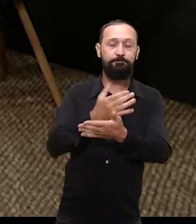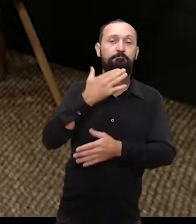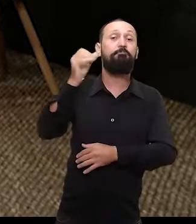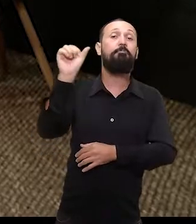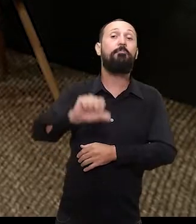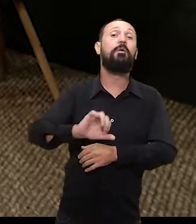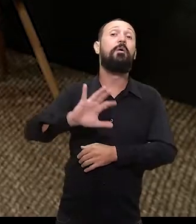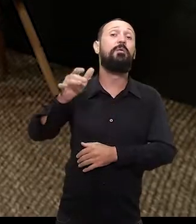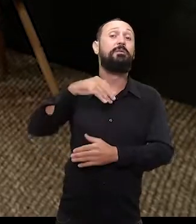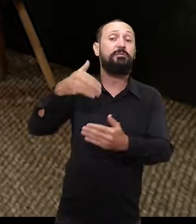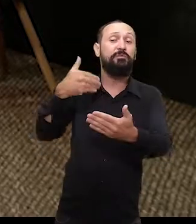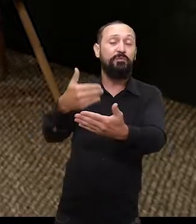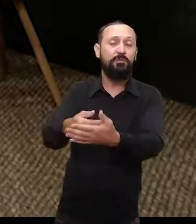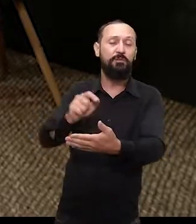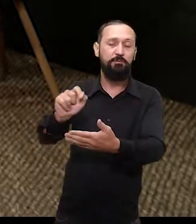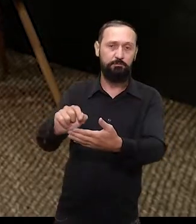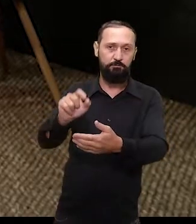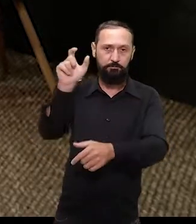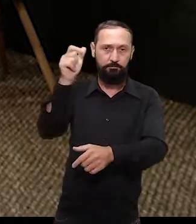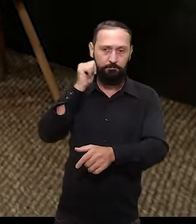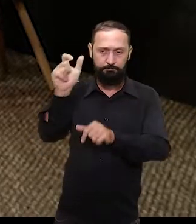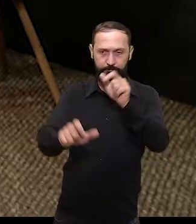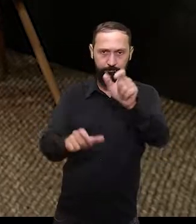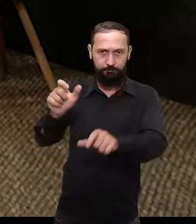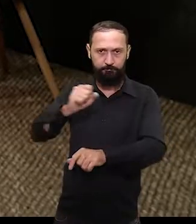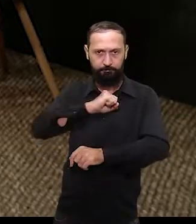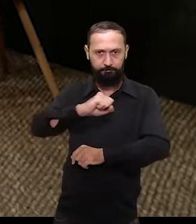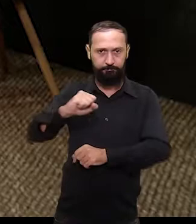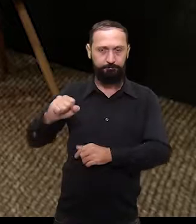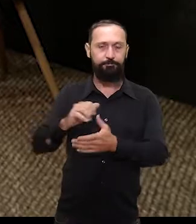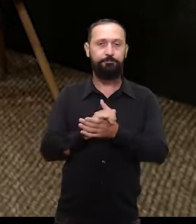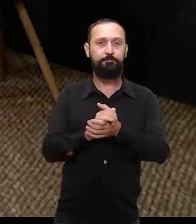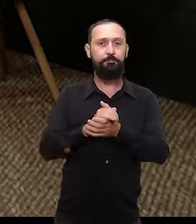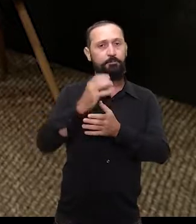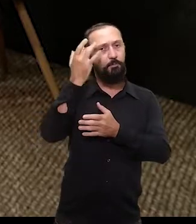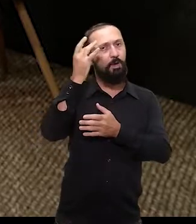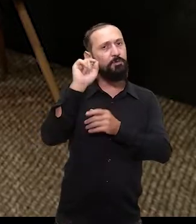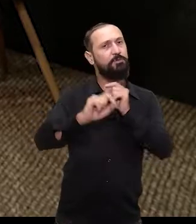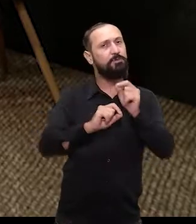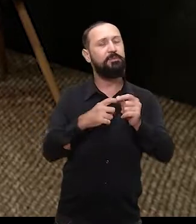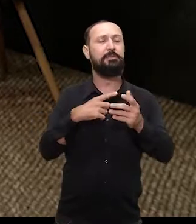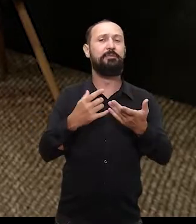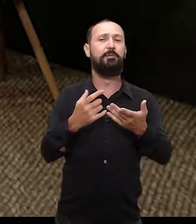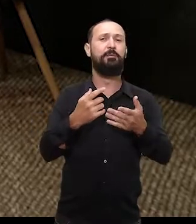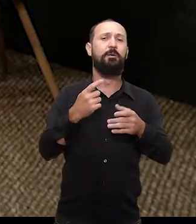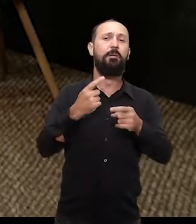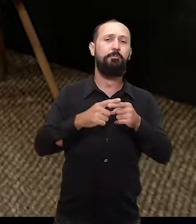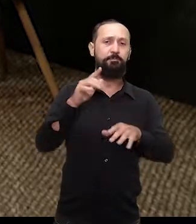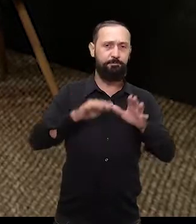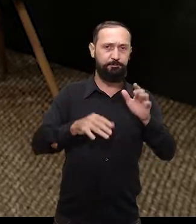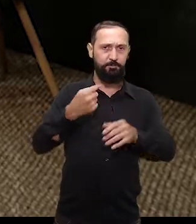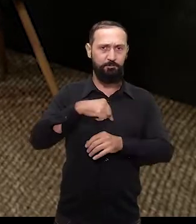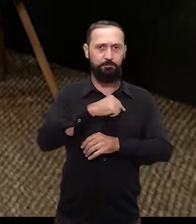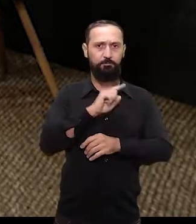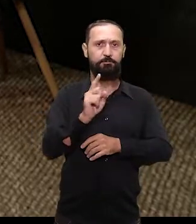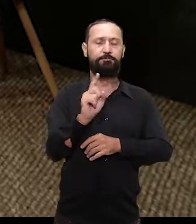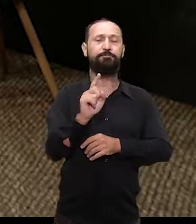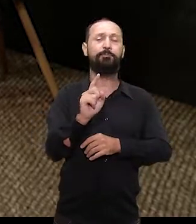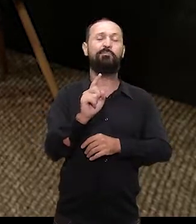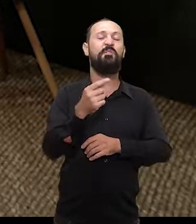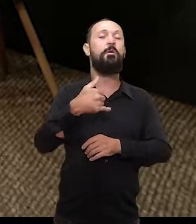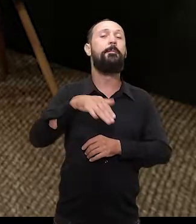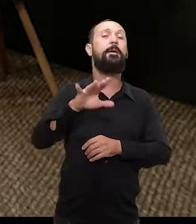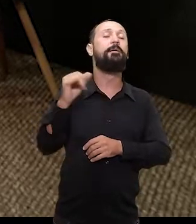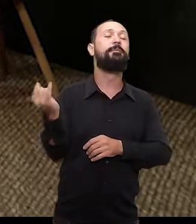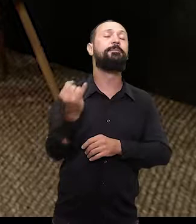feminicídio e por fim Eu também creio que esse aumento se dá para porque muitas vezes nós não atacamos